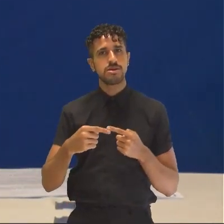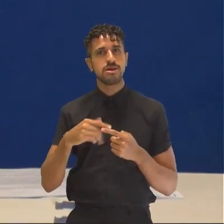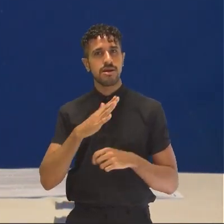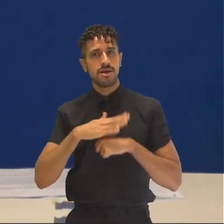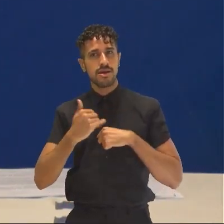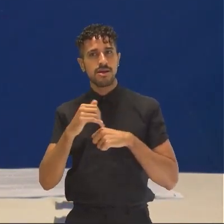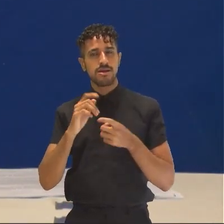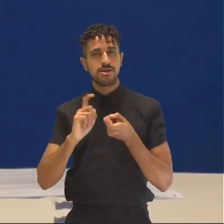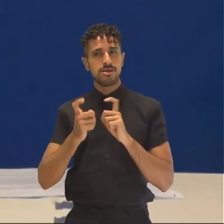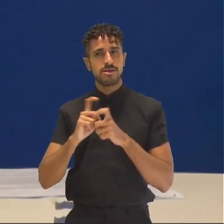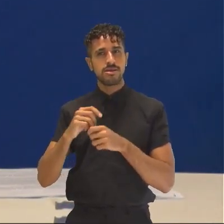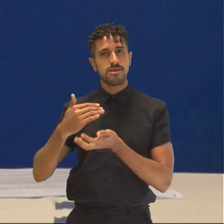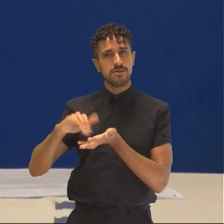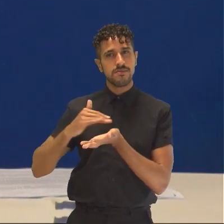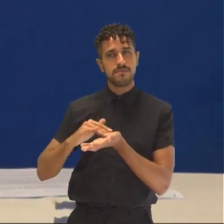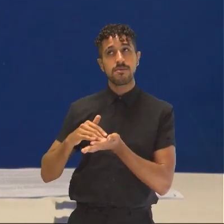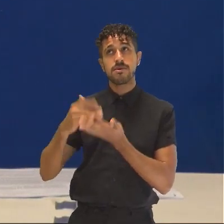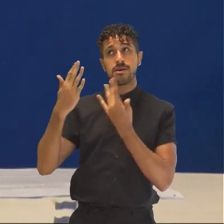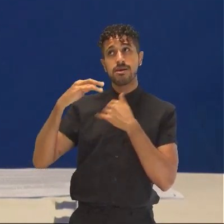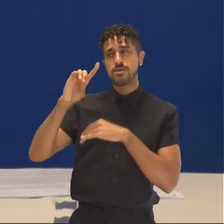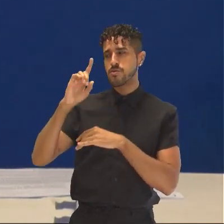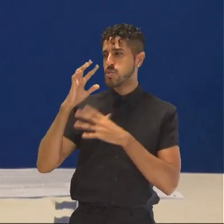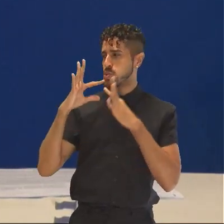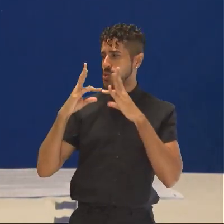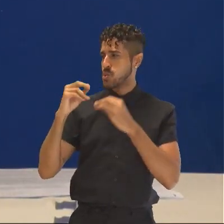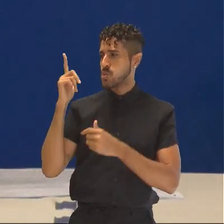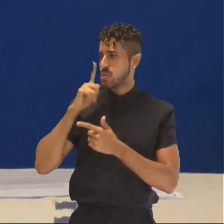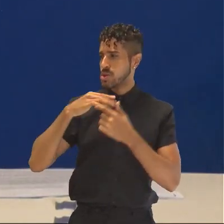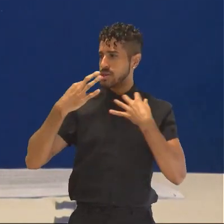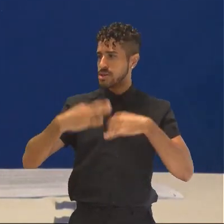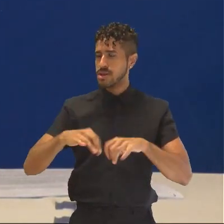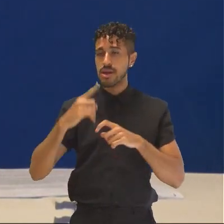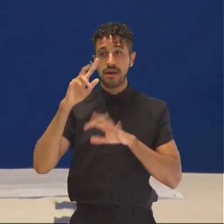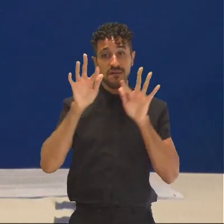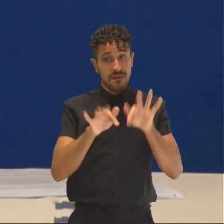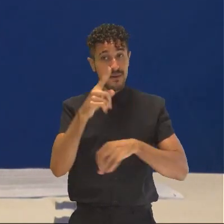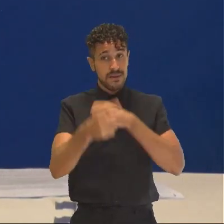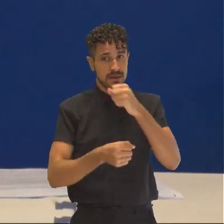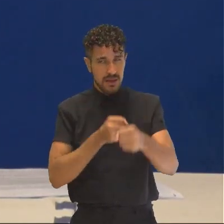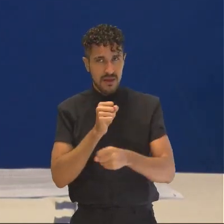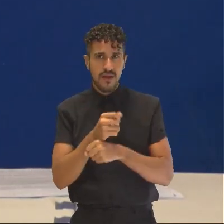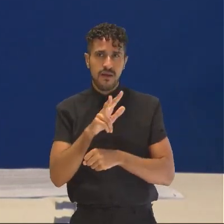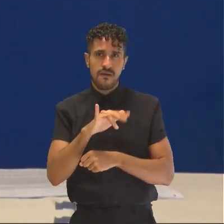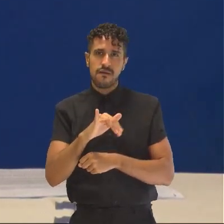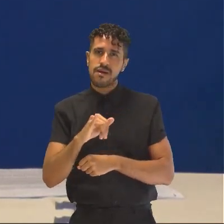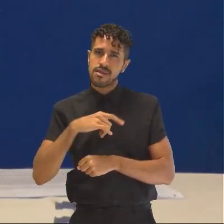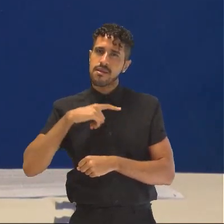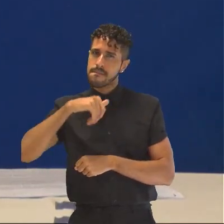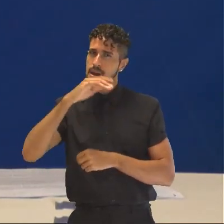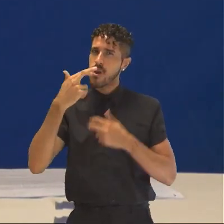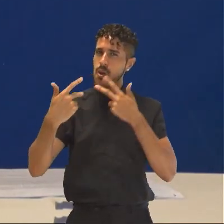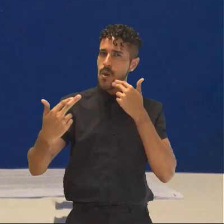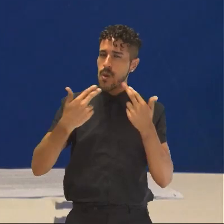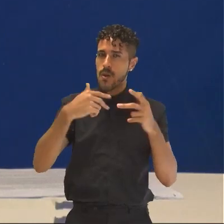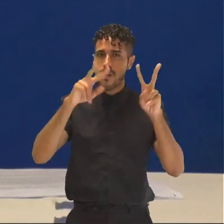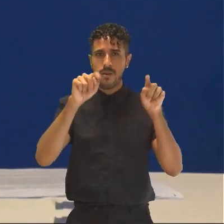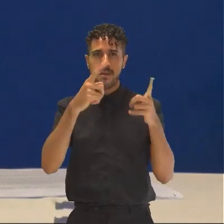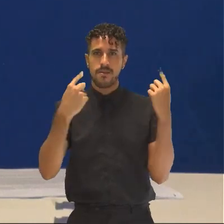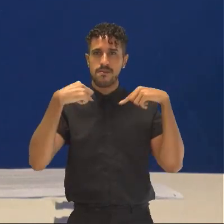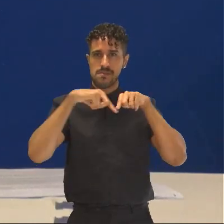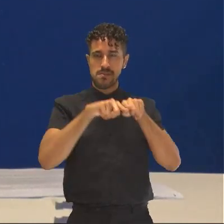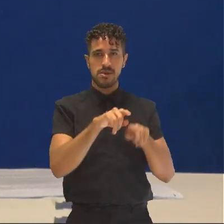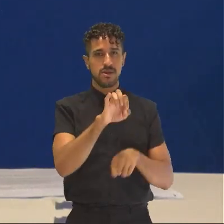Secretaria Executiva e, graças a Deus, tudo correu bem e, no fim do ano que vem, traremos mais novidades sobre essa